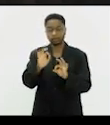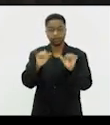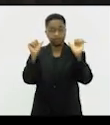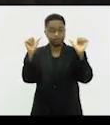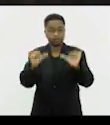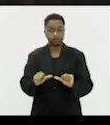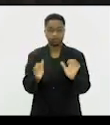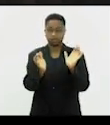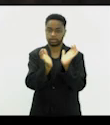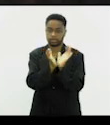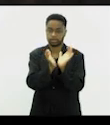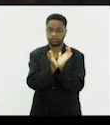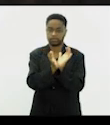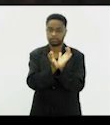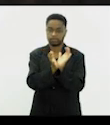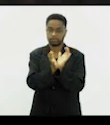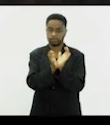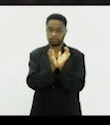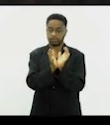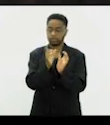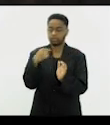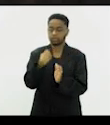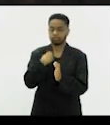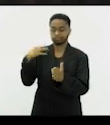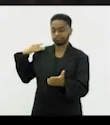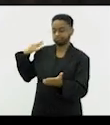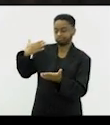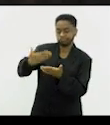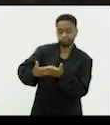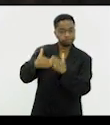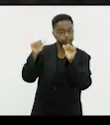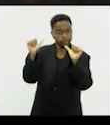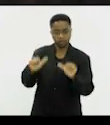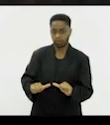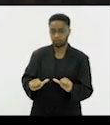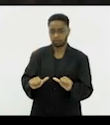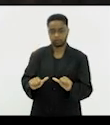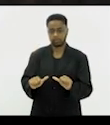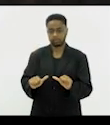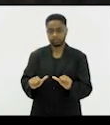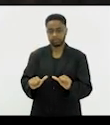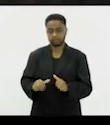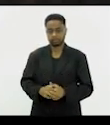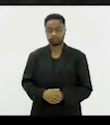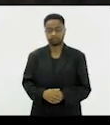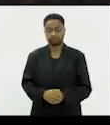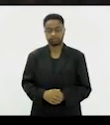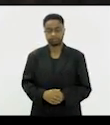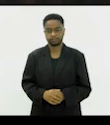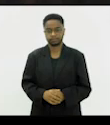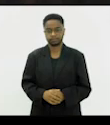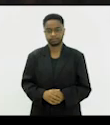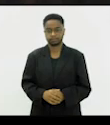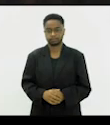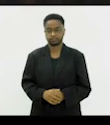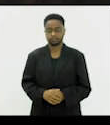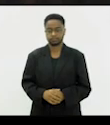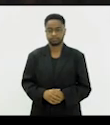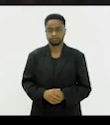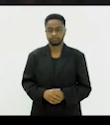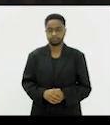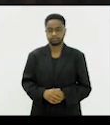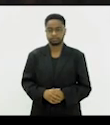equipes que se viu na história do Brasil. Pior do que essa é impossível. E,